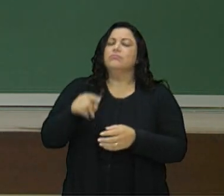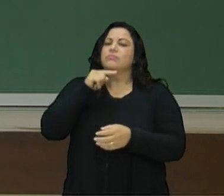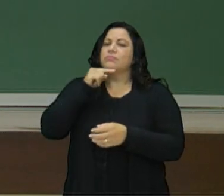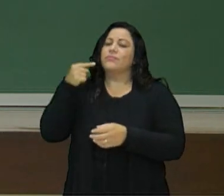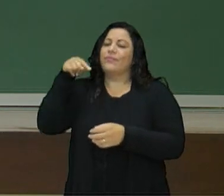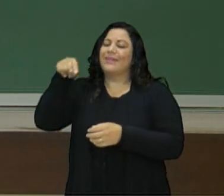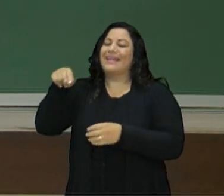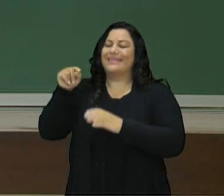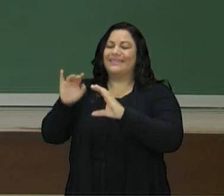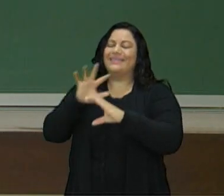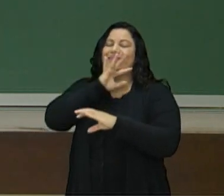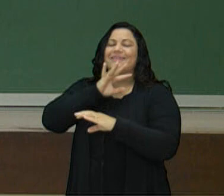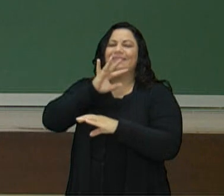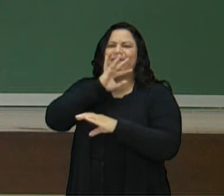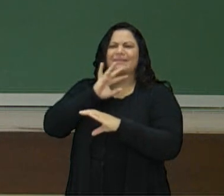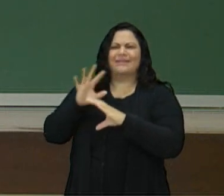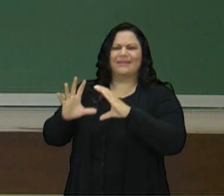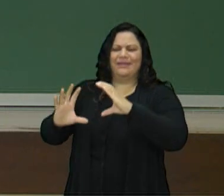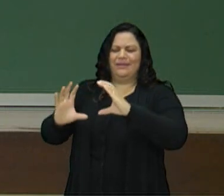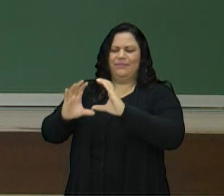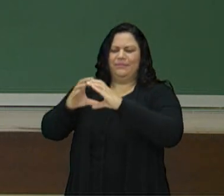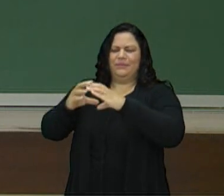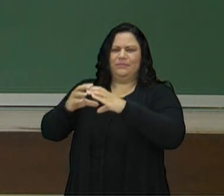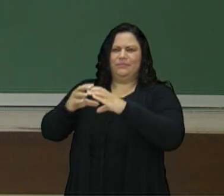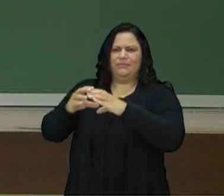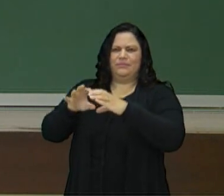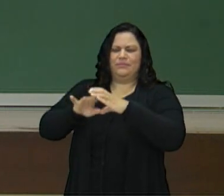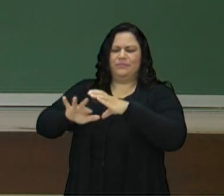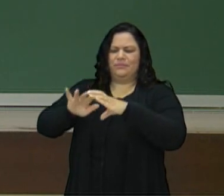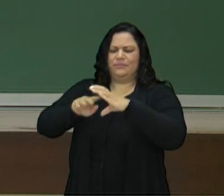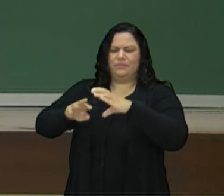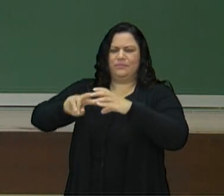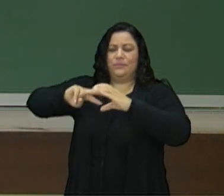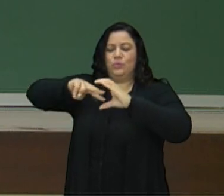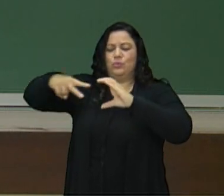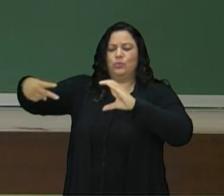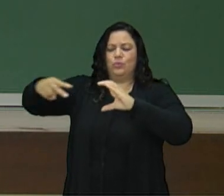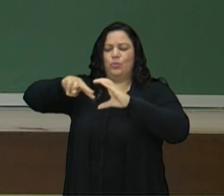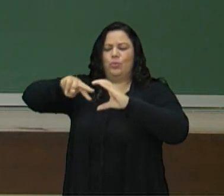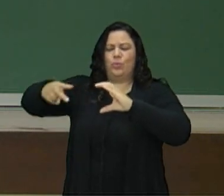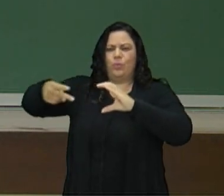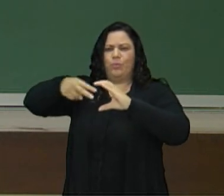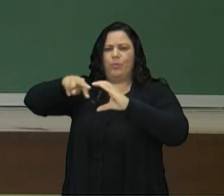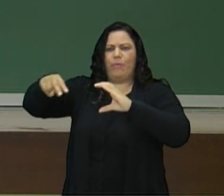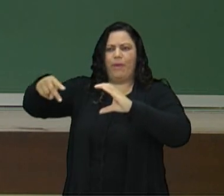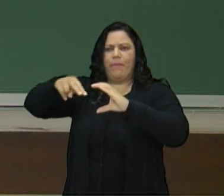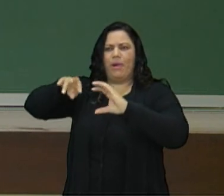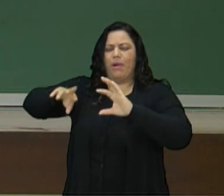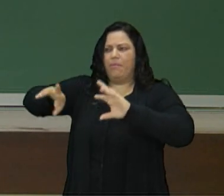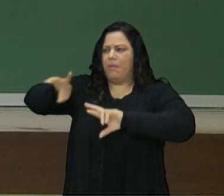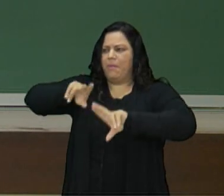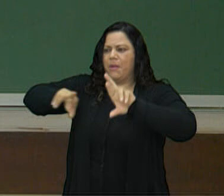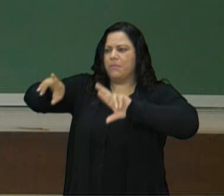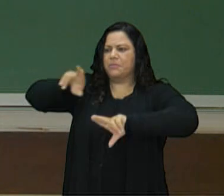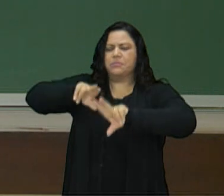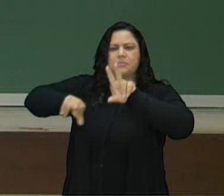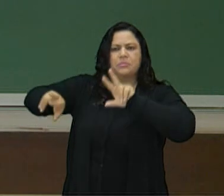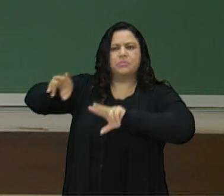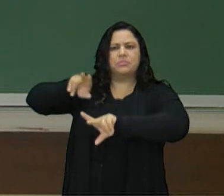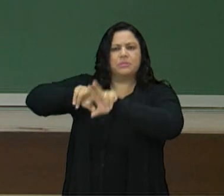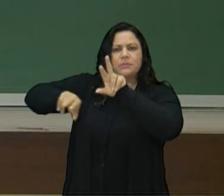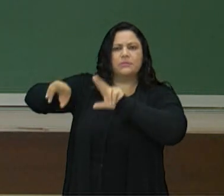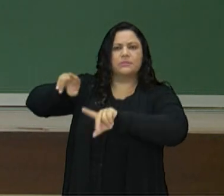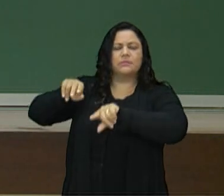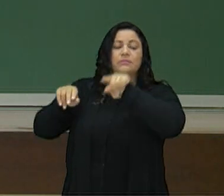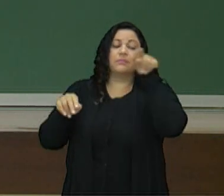na multiplicação celular, lembra que os centríolos aqui vão movimentar os cromossomos de um lado para o outro? Pois é, e a gente viu que nas células vegetais,